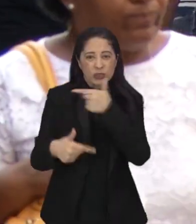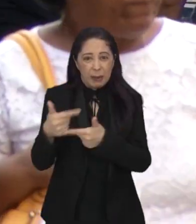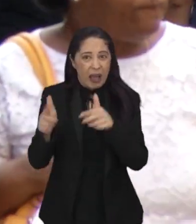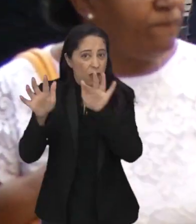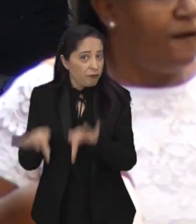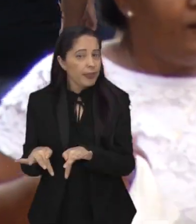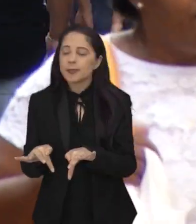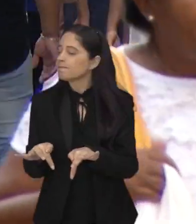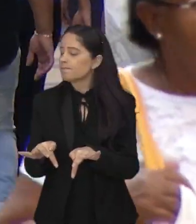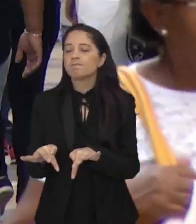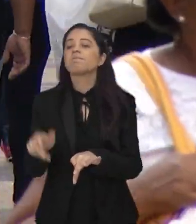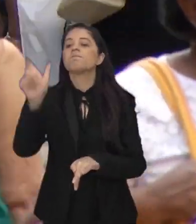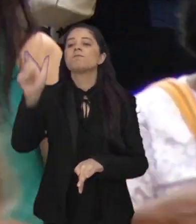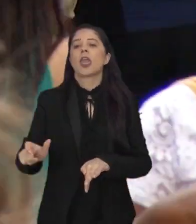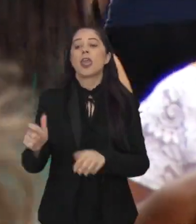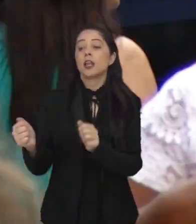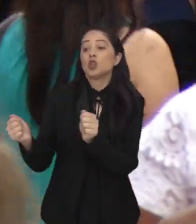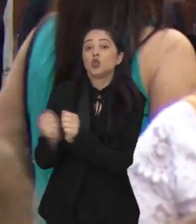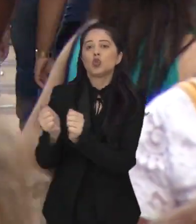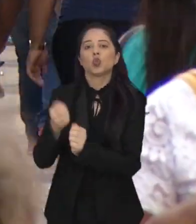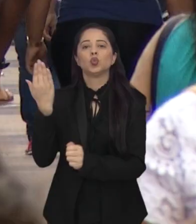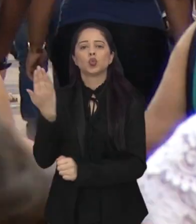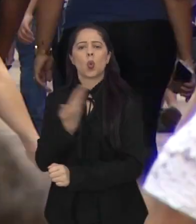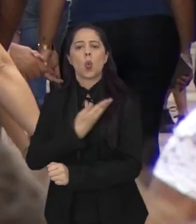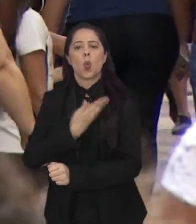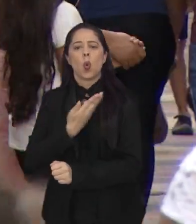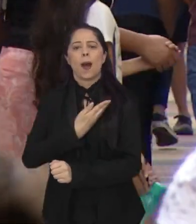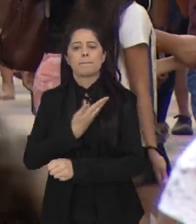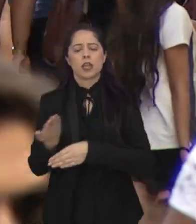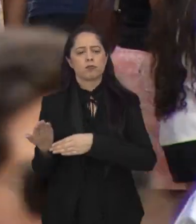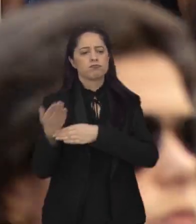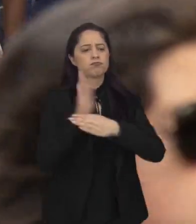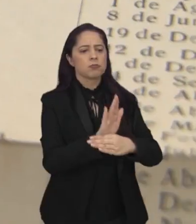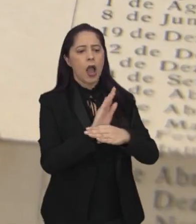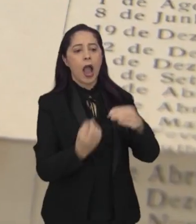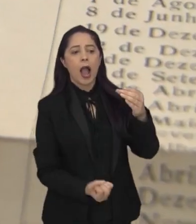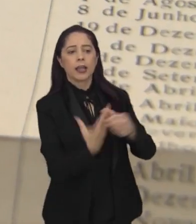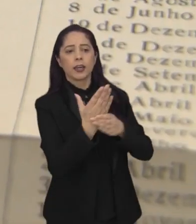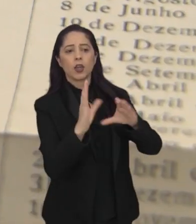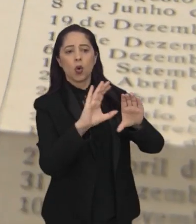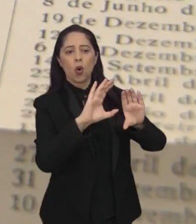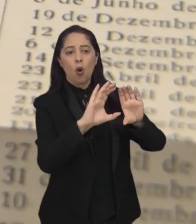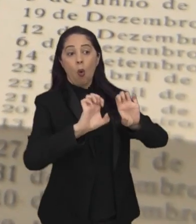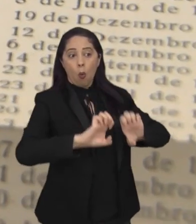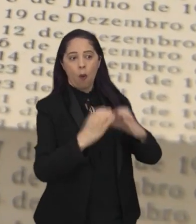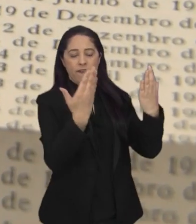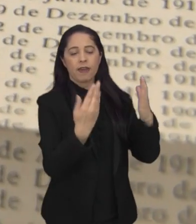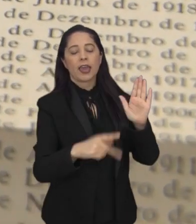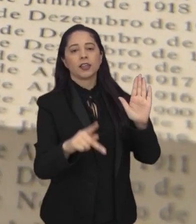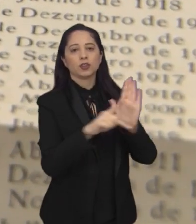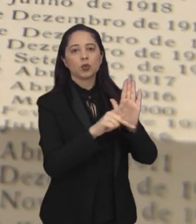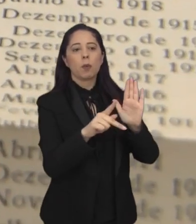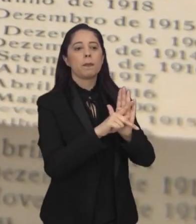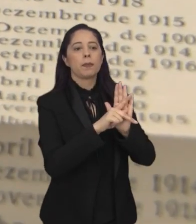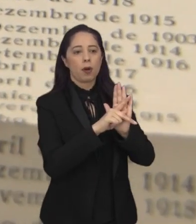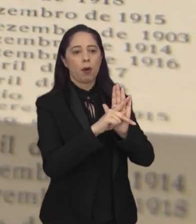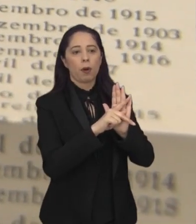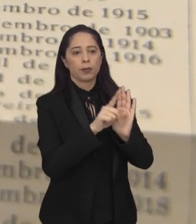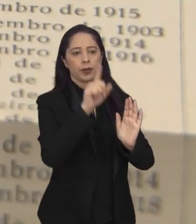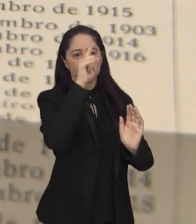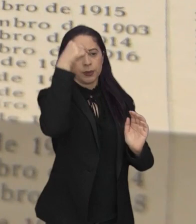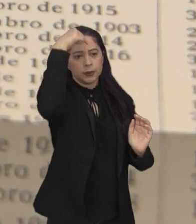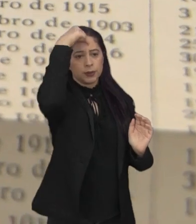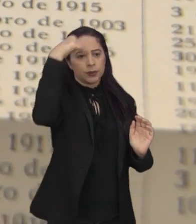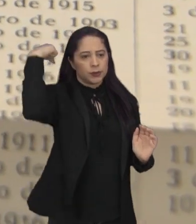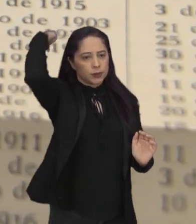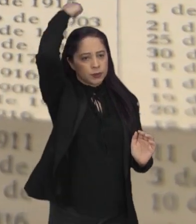1889. Só que o encerramento da vida pública não o impediu de ajudar as pessoas. Junto com amigos, ajudou a criar a primeira Conferência